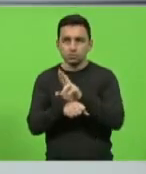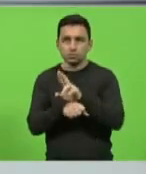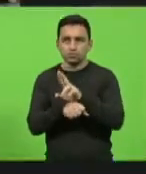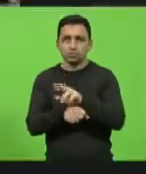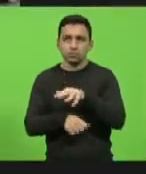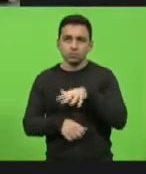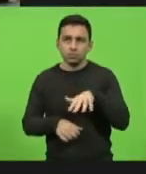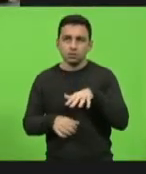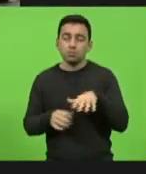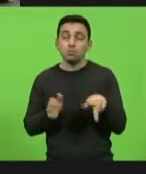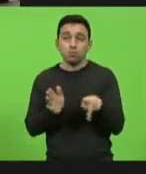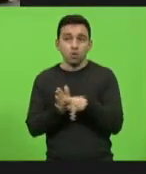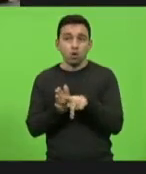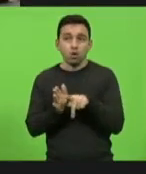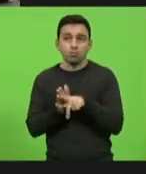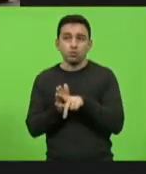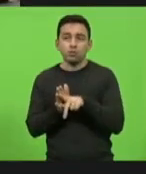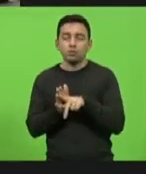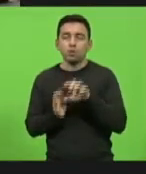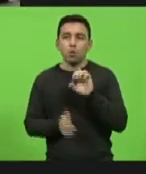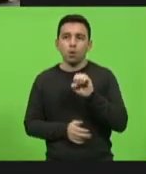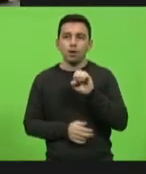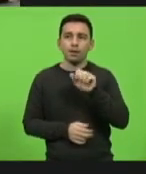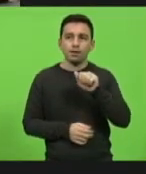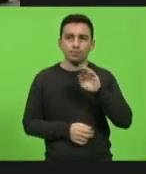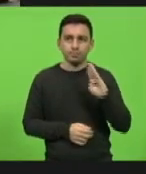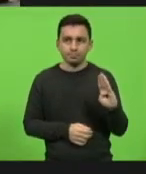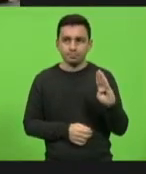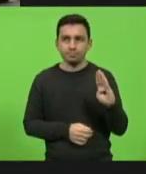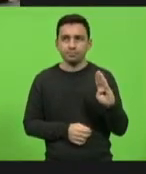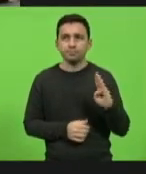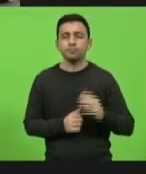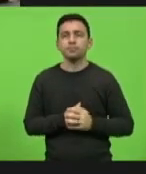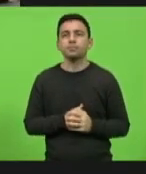da Ordem dos Advogados do Brasil,